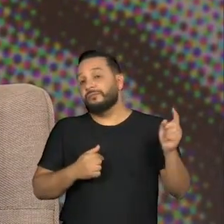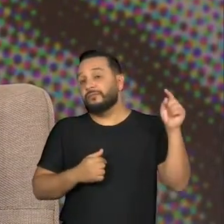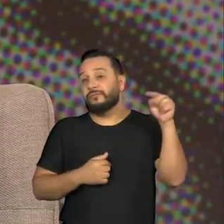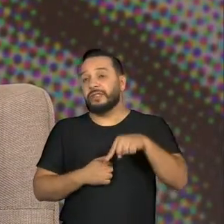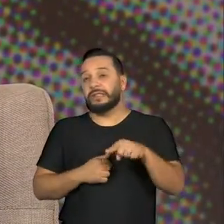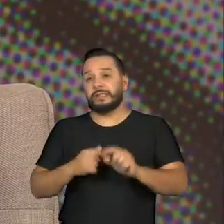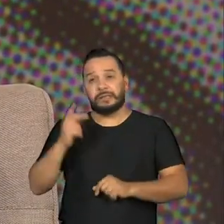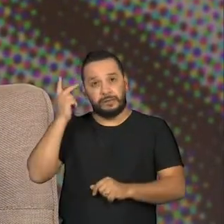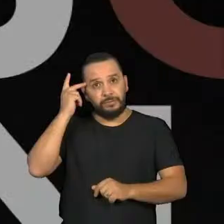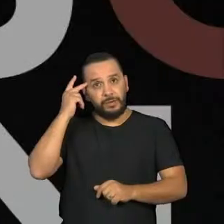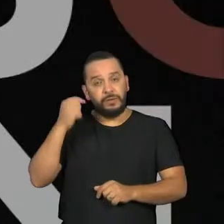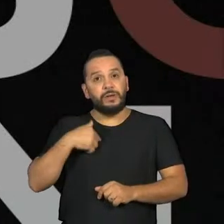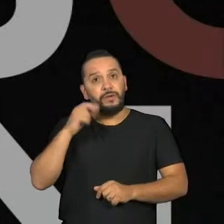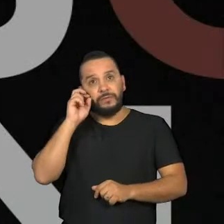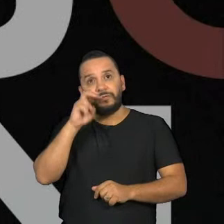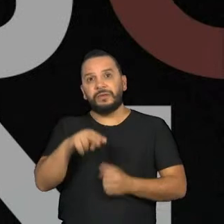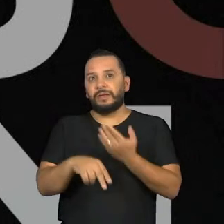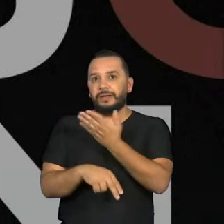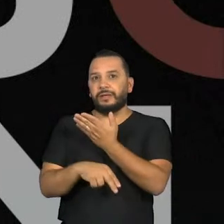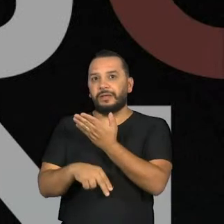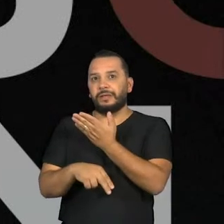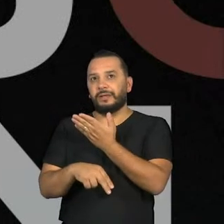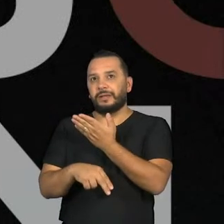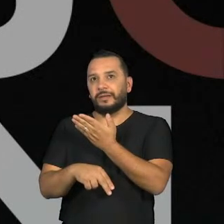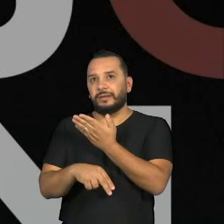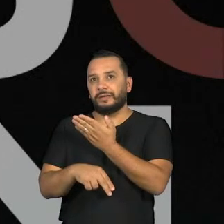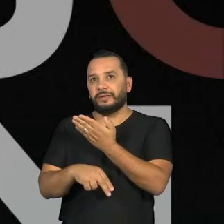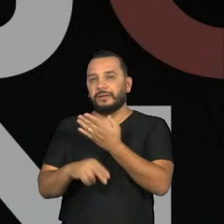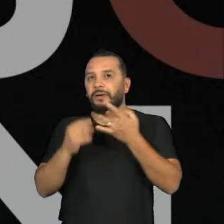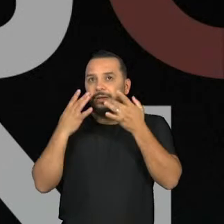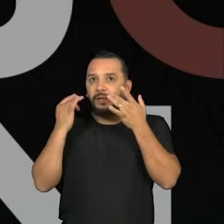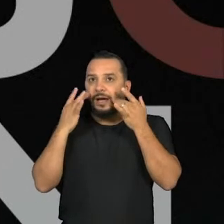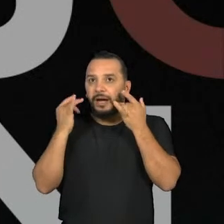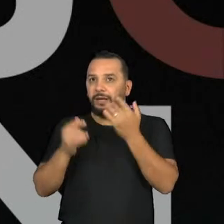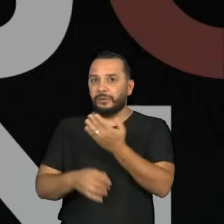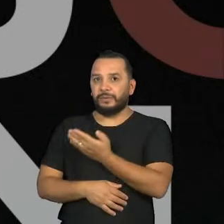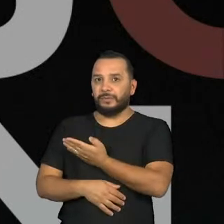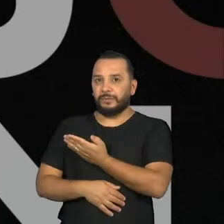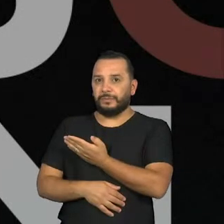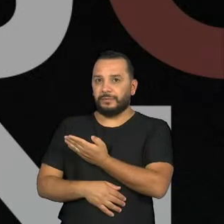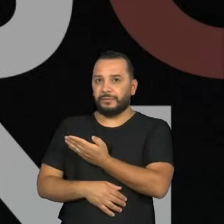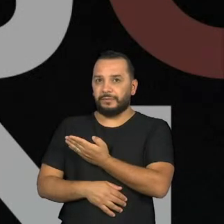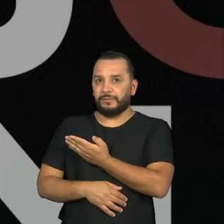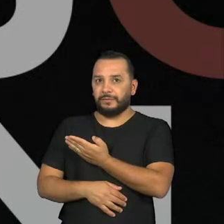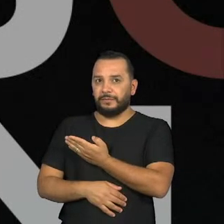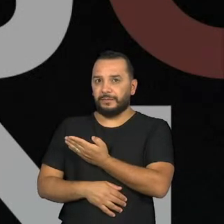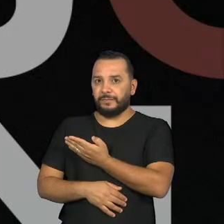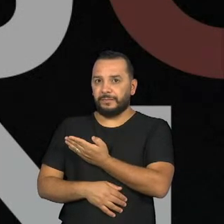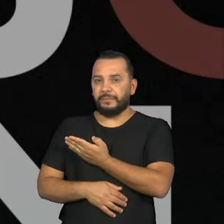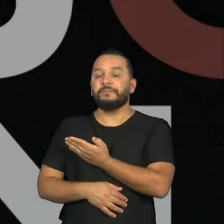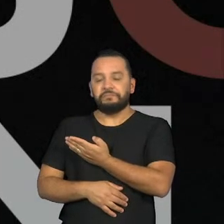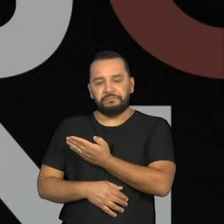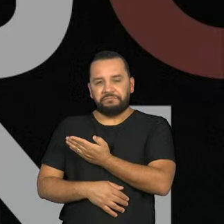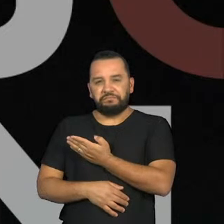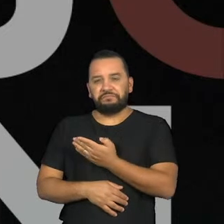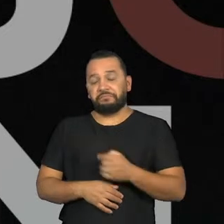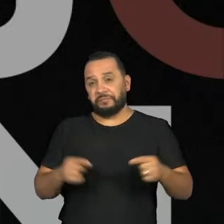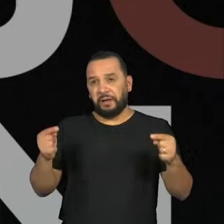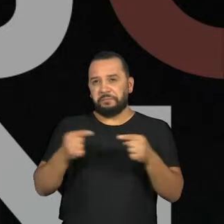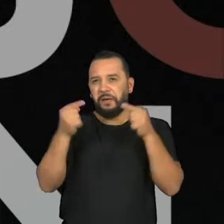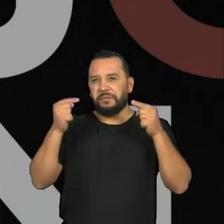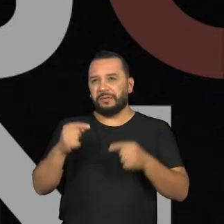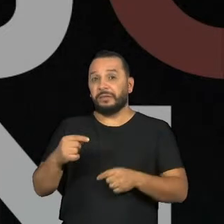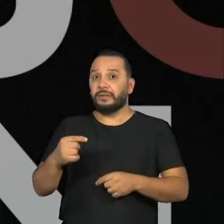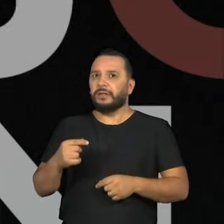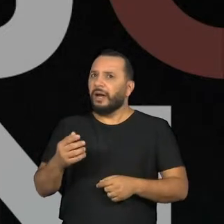eu vi o Piccolo Teatro de Milano, o Arlequim Servidor de 2 anos do Jorge Strehler, e eu vi